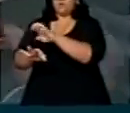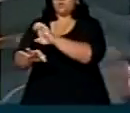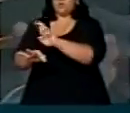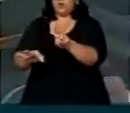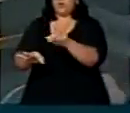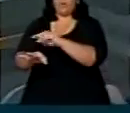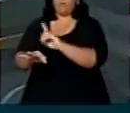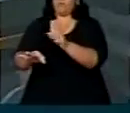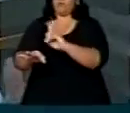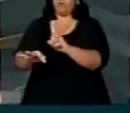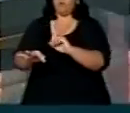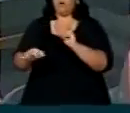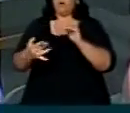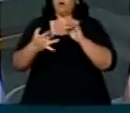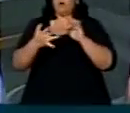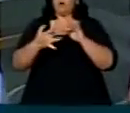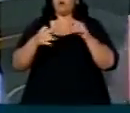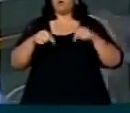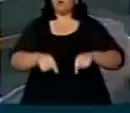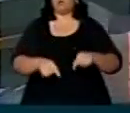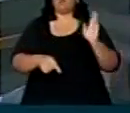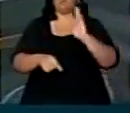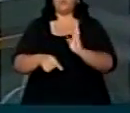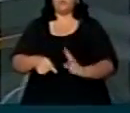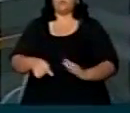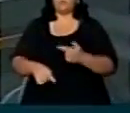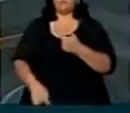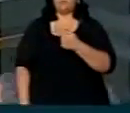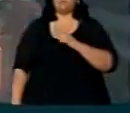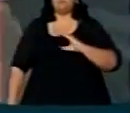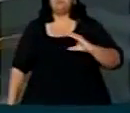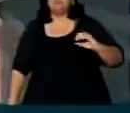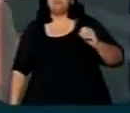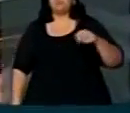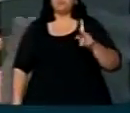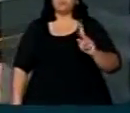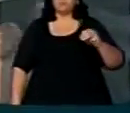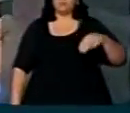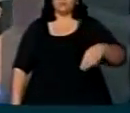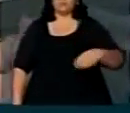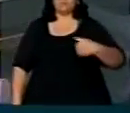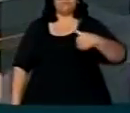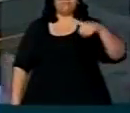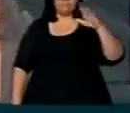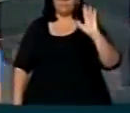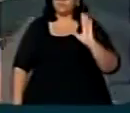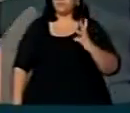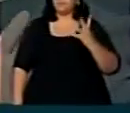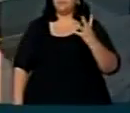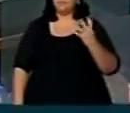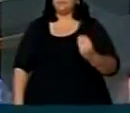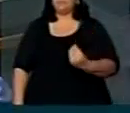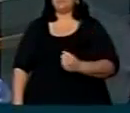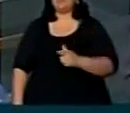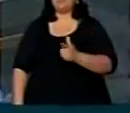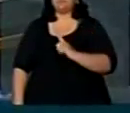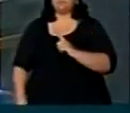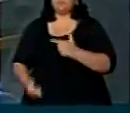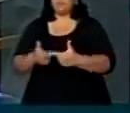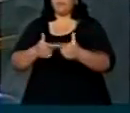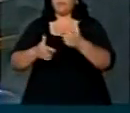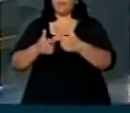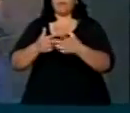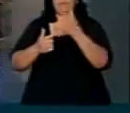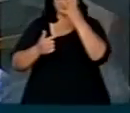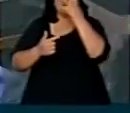é exatamente com o Brasil, com 700 e tantos quilômetros. E nós temos uma situação precária dos brasileiros que ali vivem, senhor